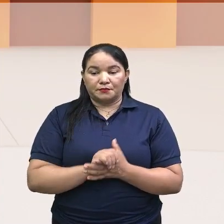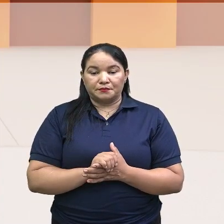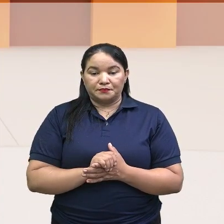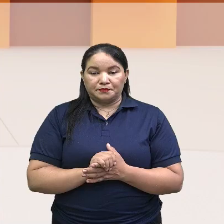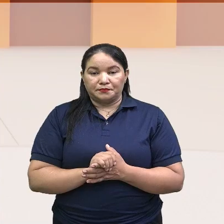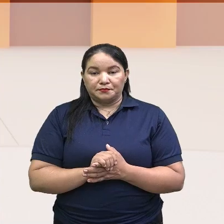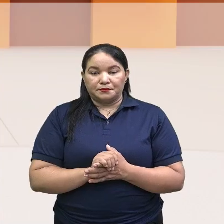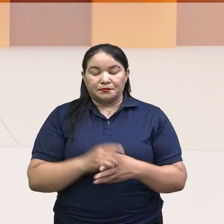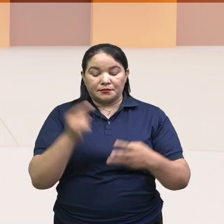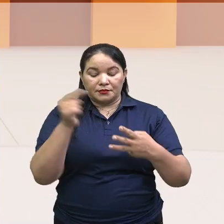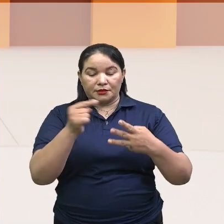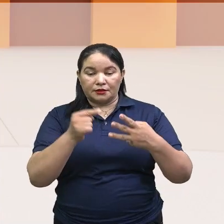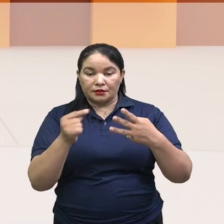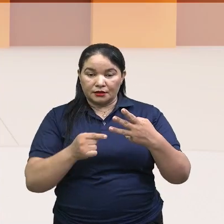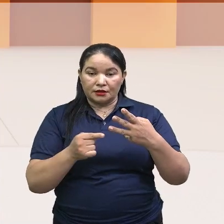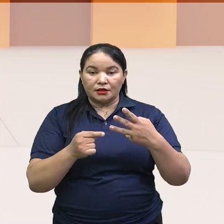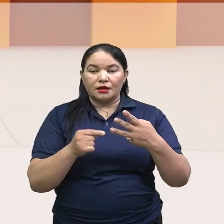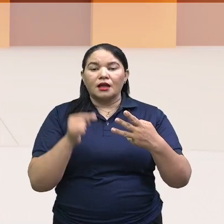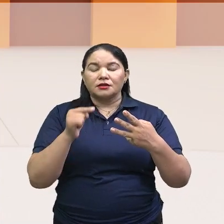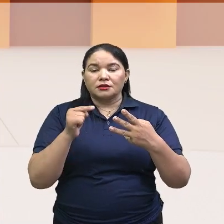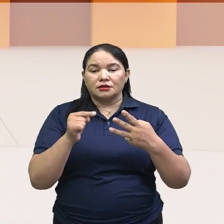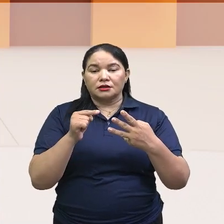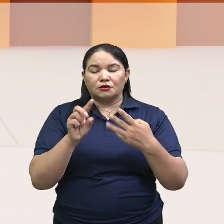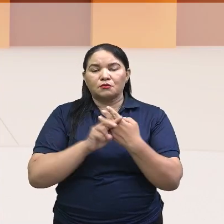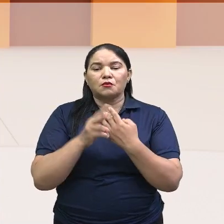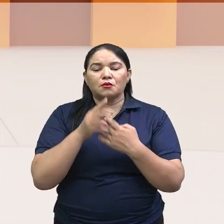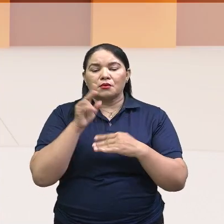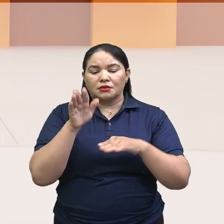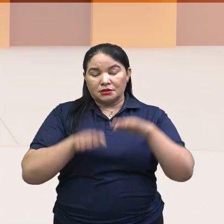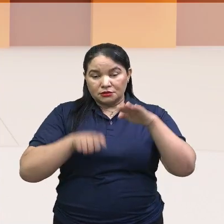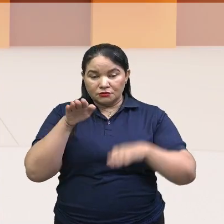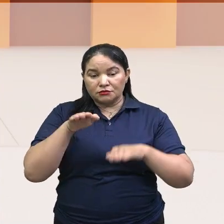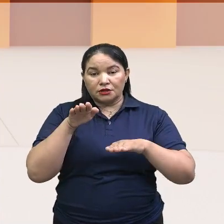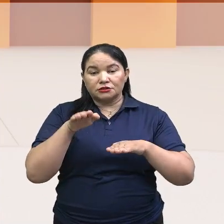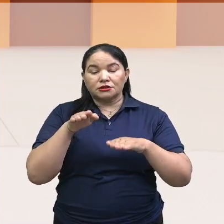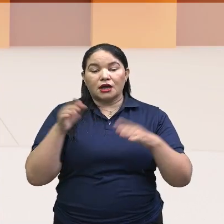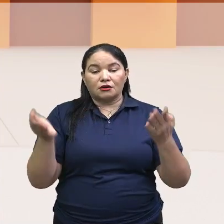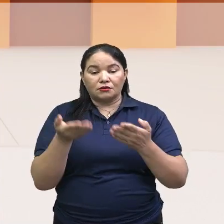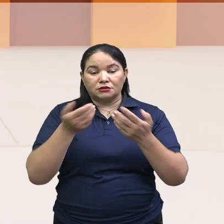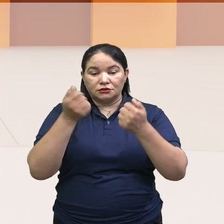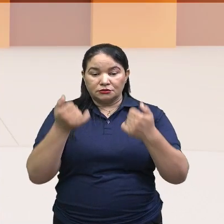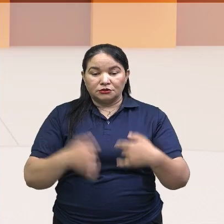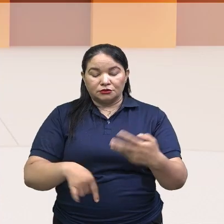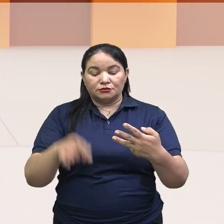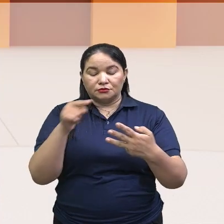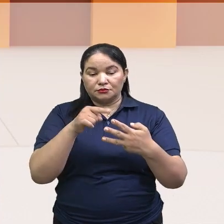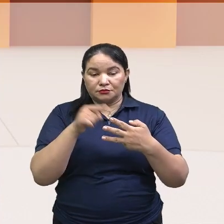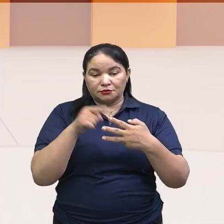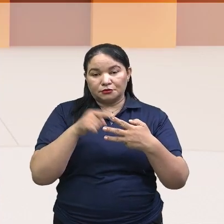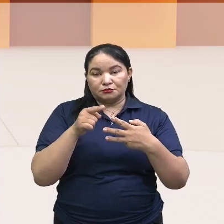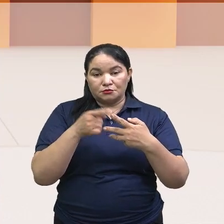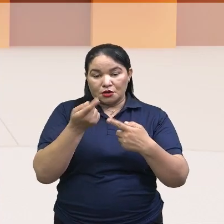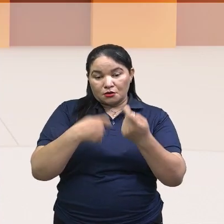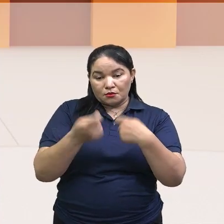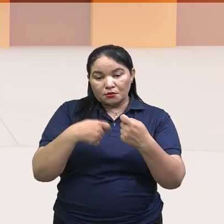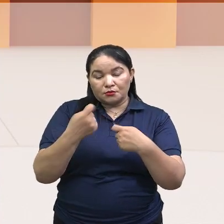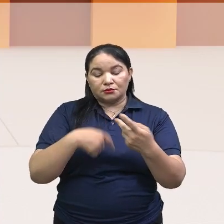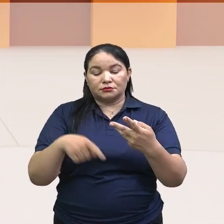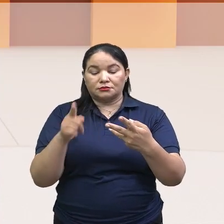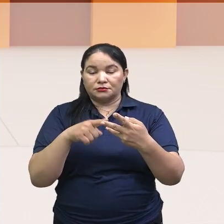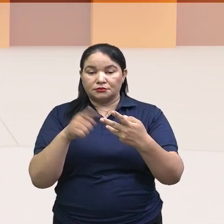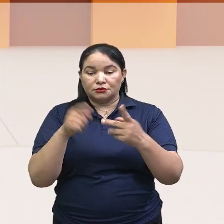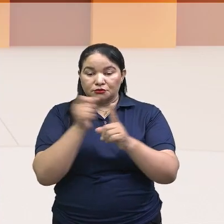tipos principais de desigualdade, né? Vamos ver lá quais são esses três tipos. Desigualdade econômica,